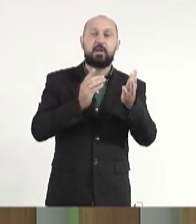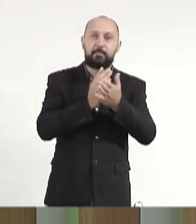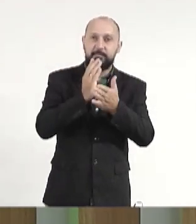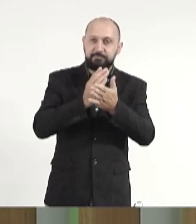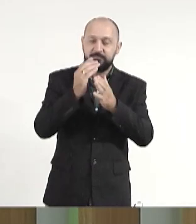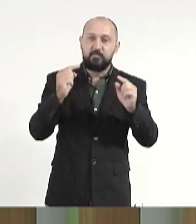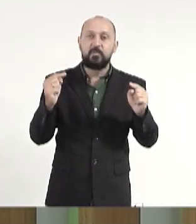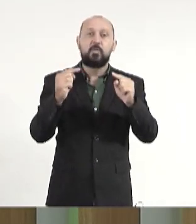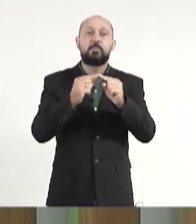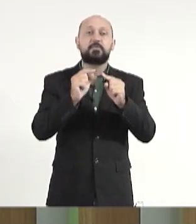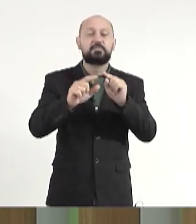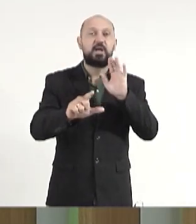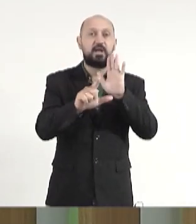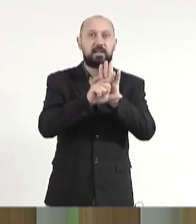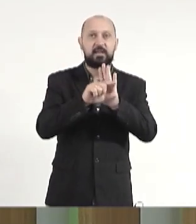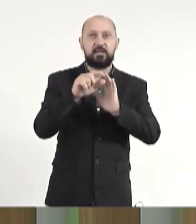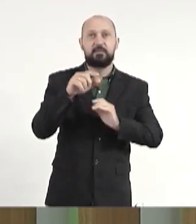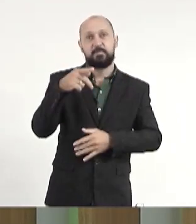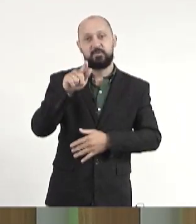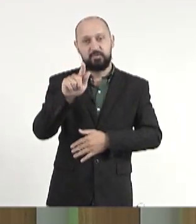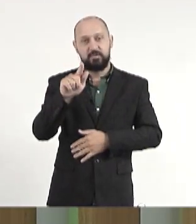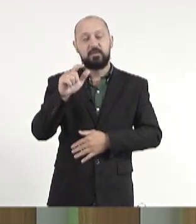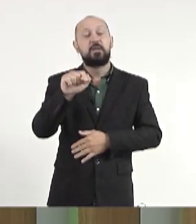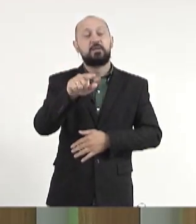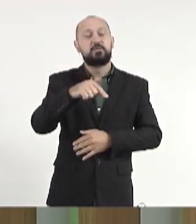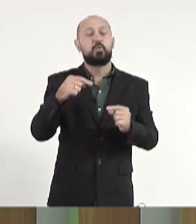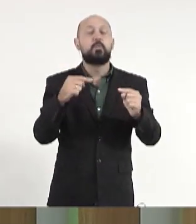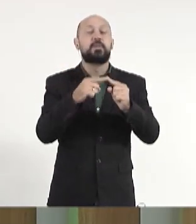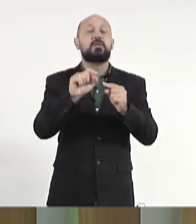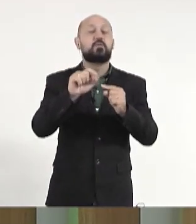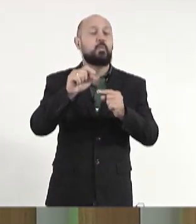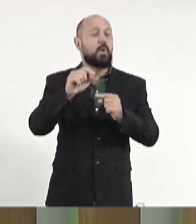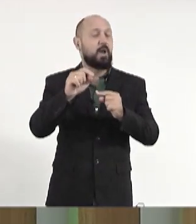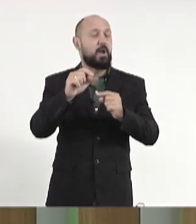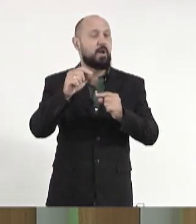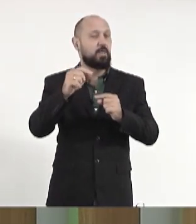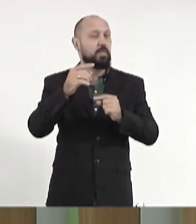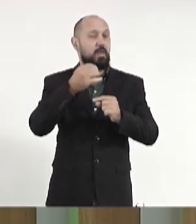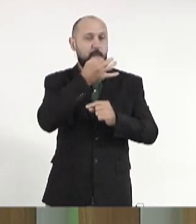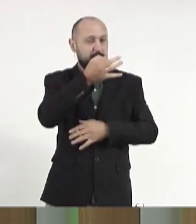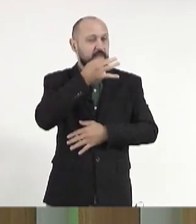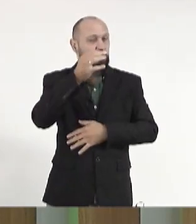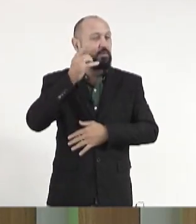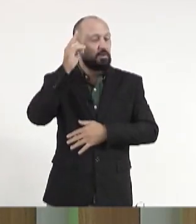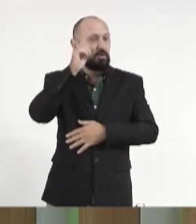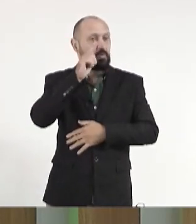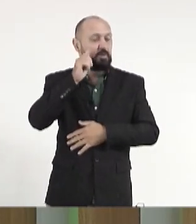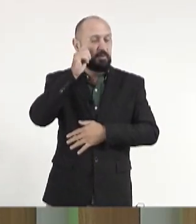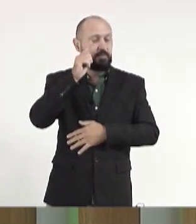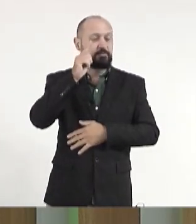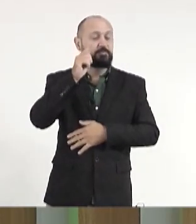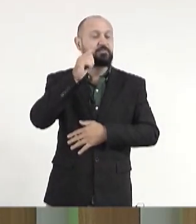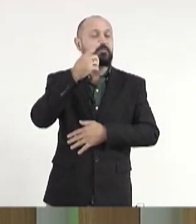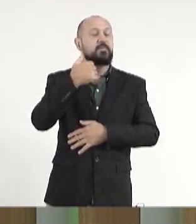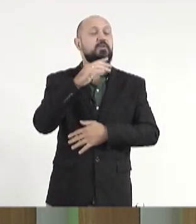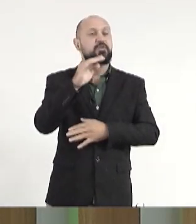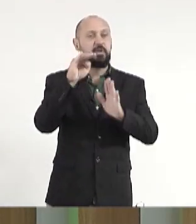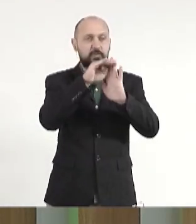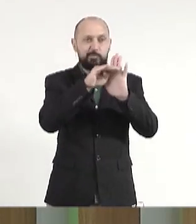Gleice Jane também fez pedido ao Poder Executivo solicitando informações com relação à liberação do